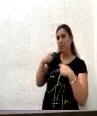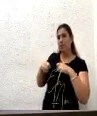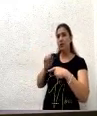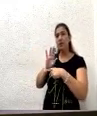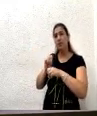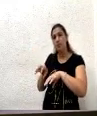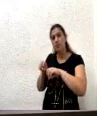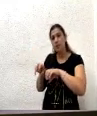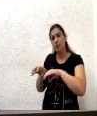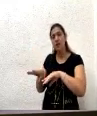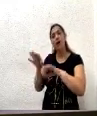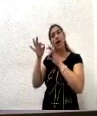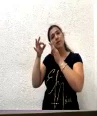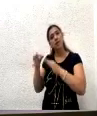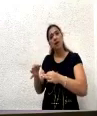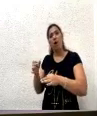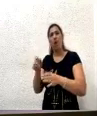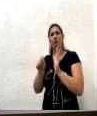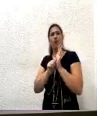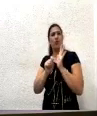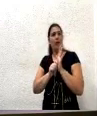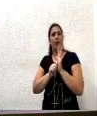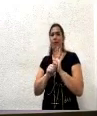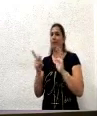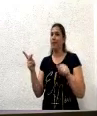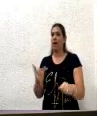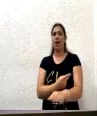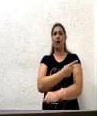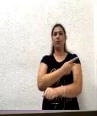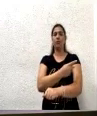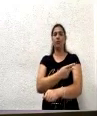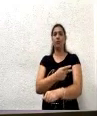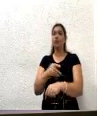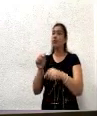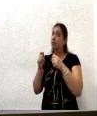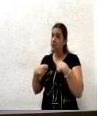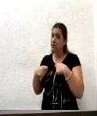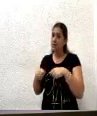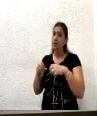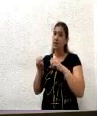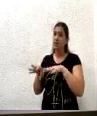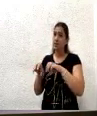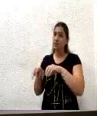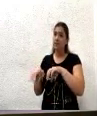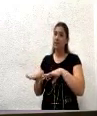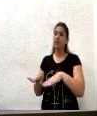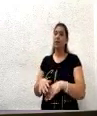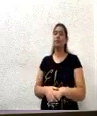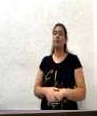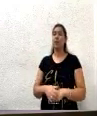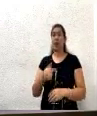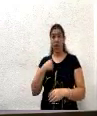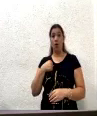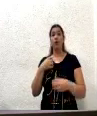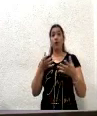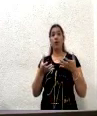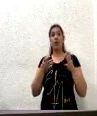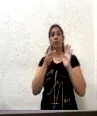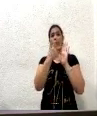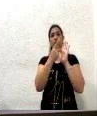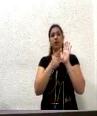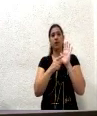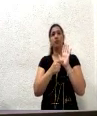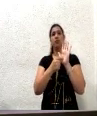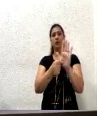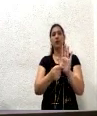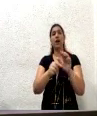Ah, o professor que tem que ensinar meu filho que droga. Não, você tem que falar que é dentro de casa. Eu sei que é o projeto, tá?